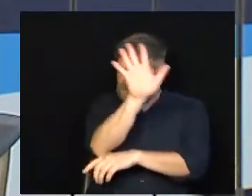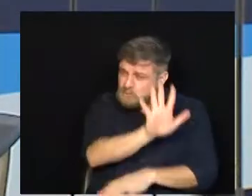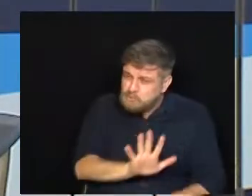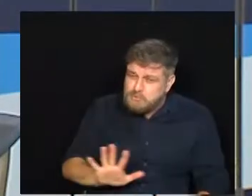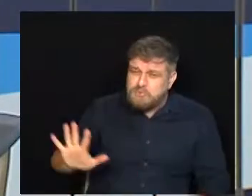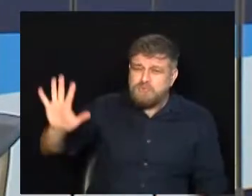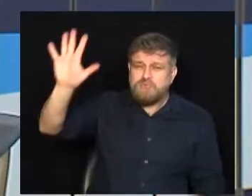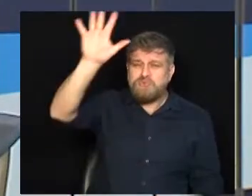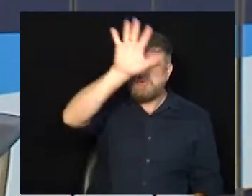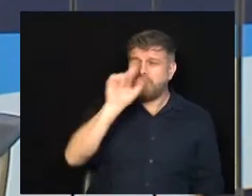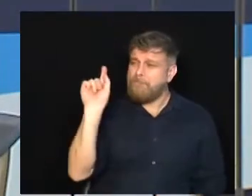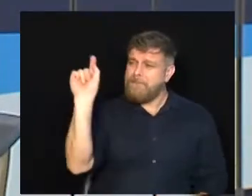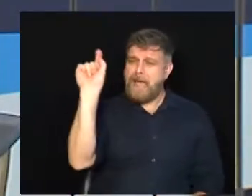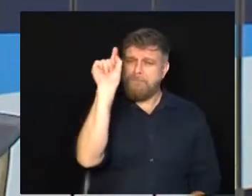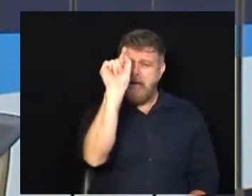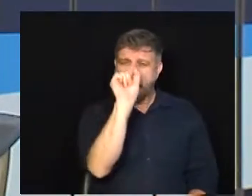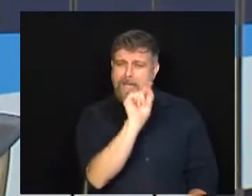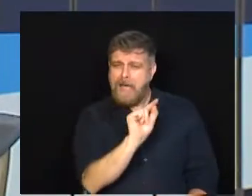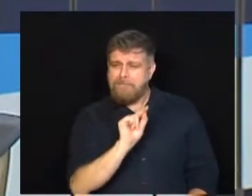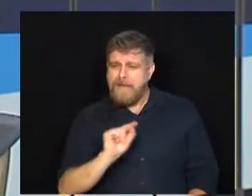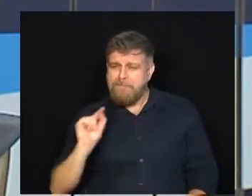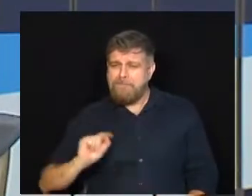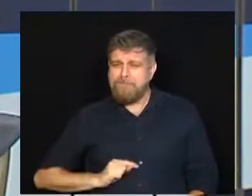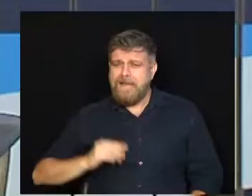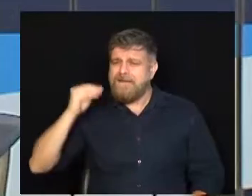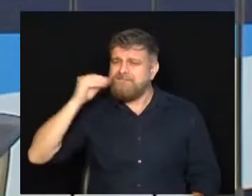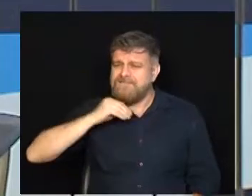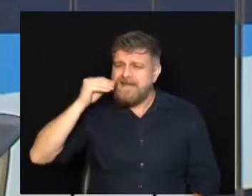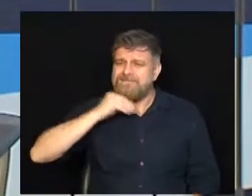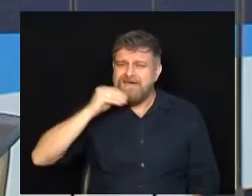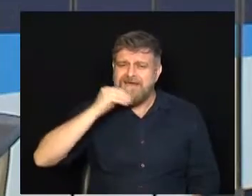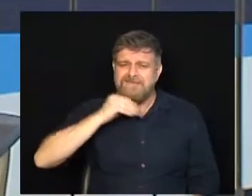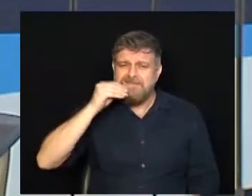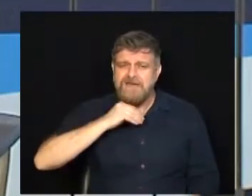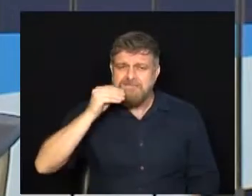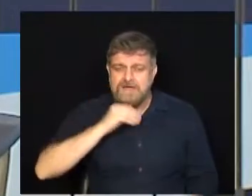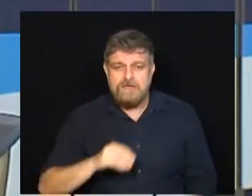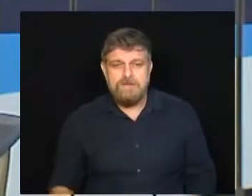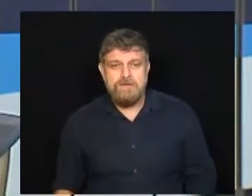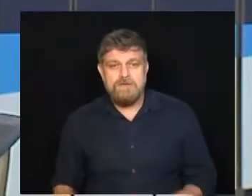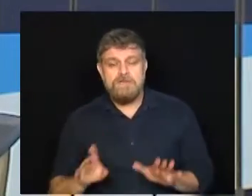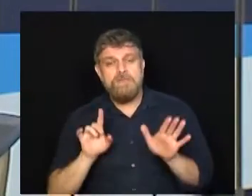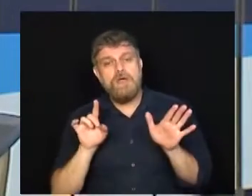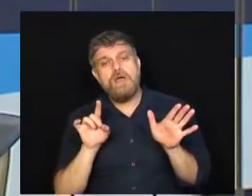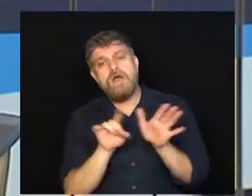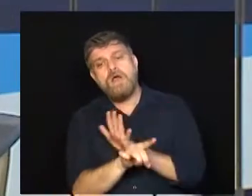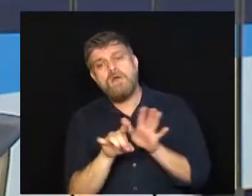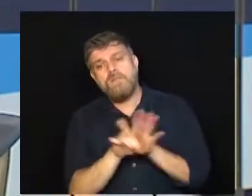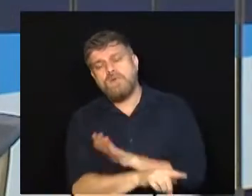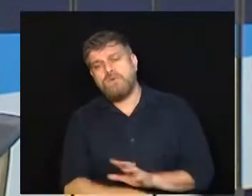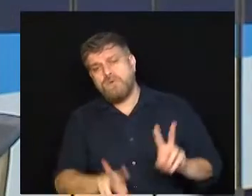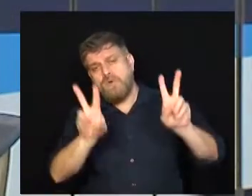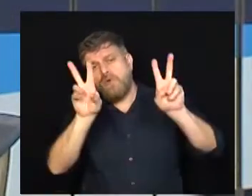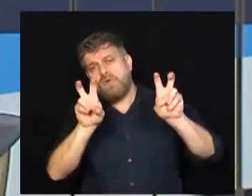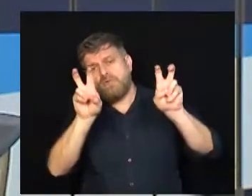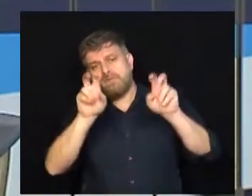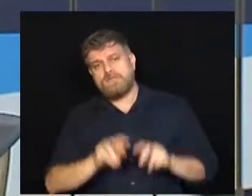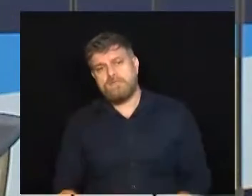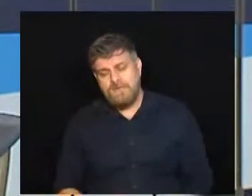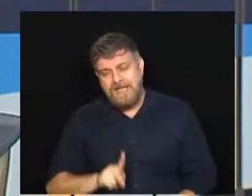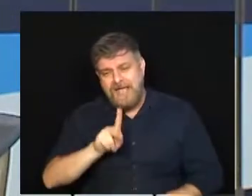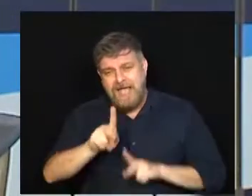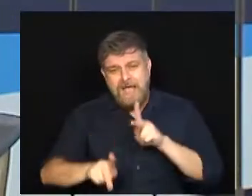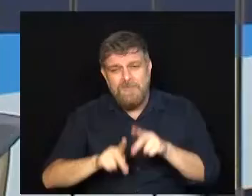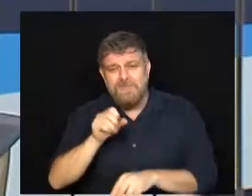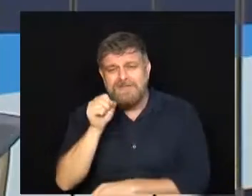todo várias defasagens. E aí eu pergunto também a questão da população idosa. A